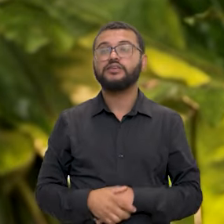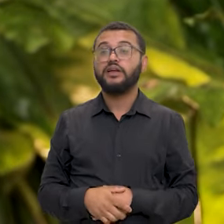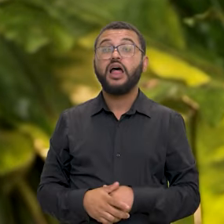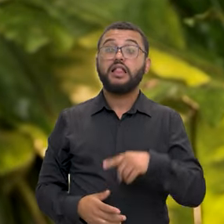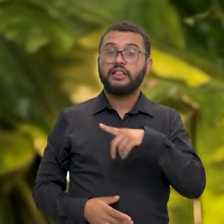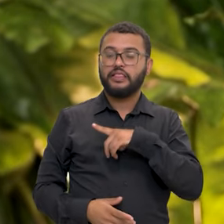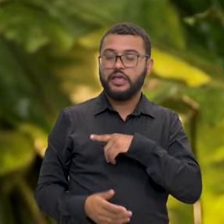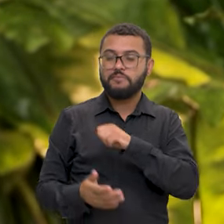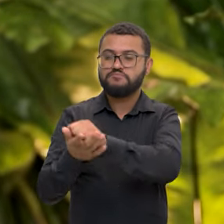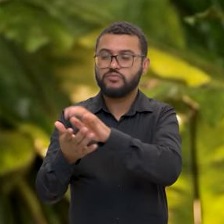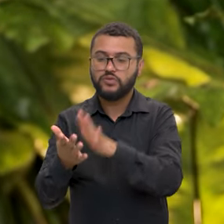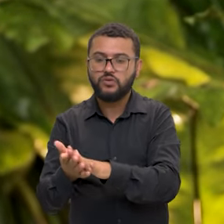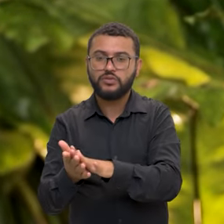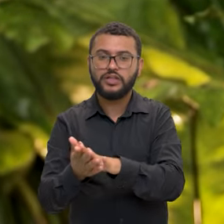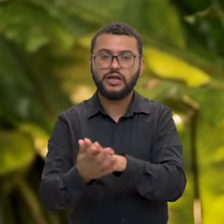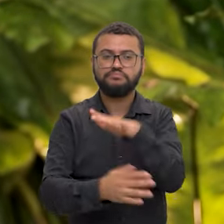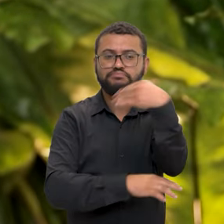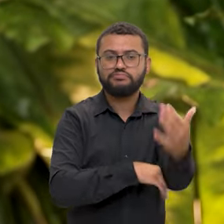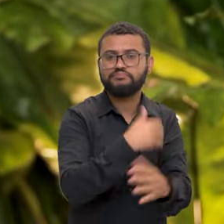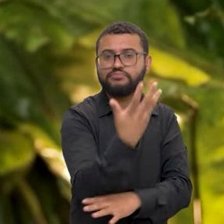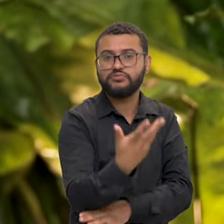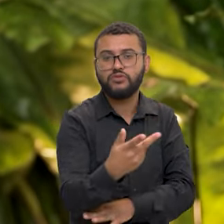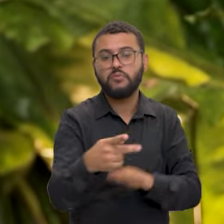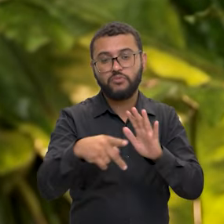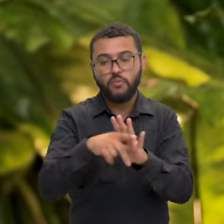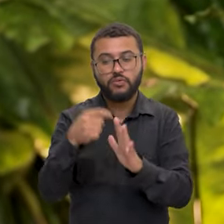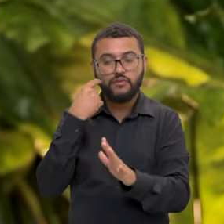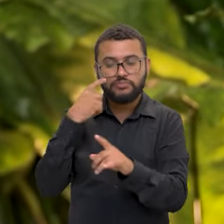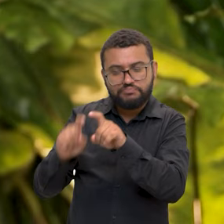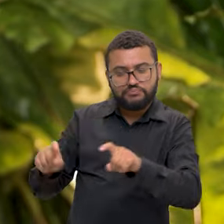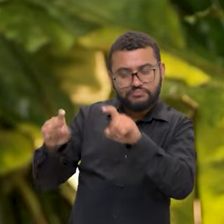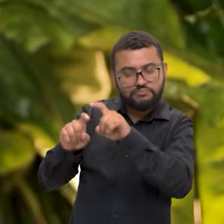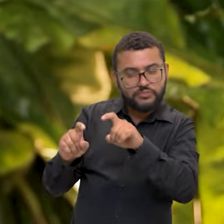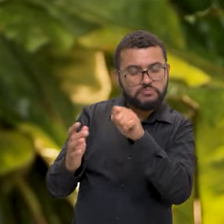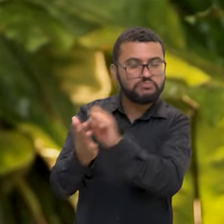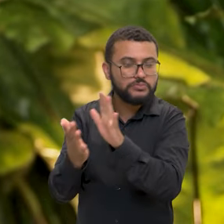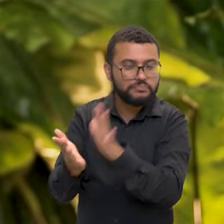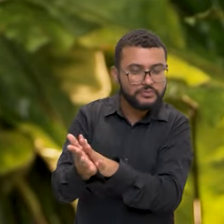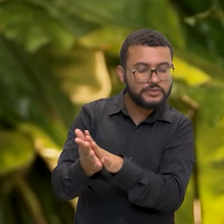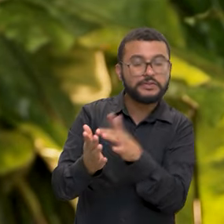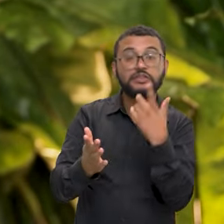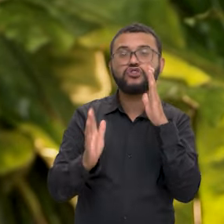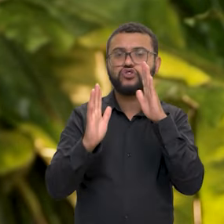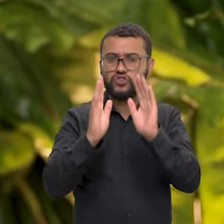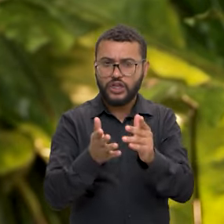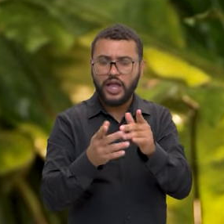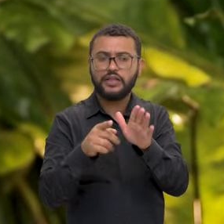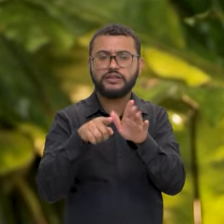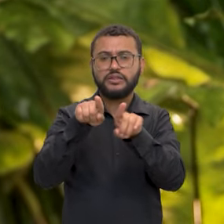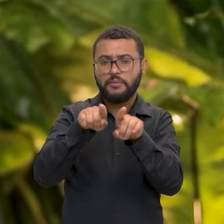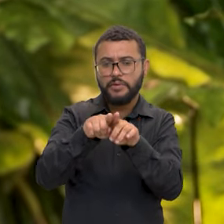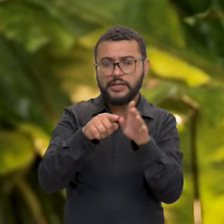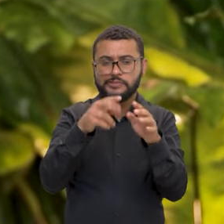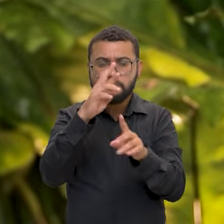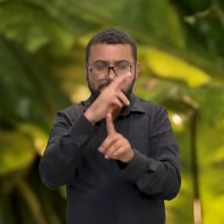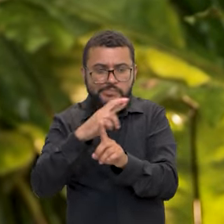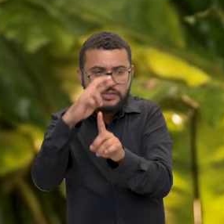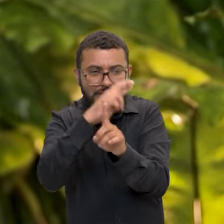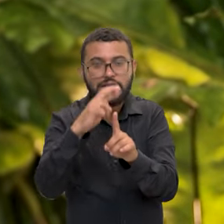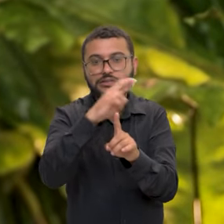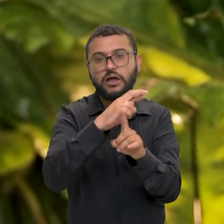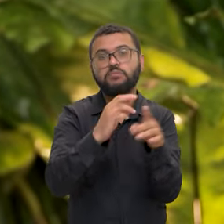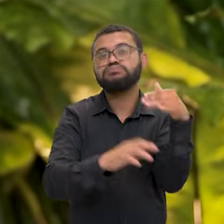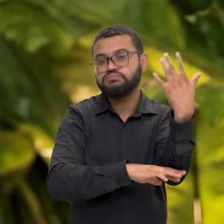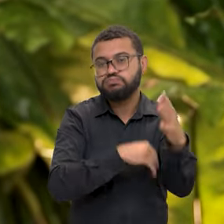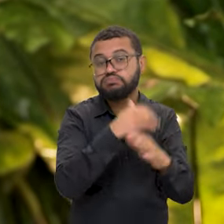fiscalização em campo. Além disso, gente tem feito outras estratégias. Então, esse conjunto de medidas de muito